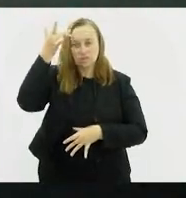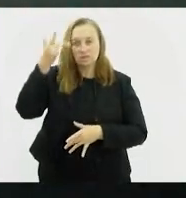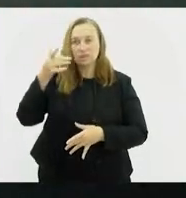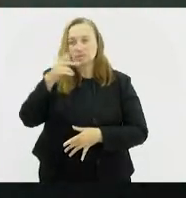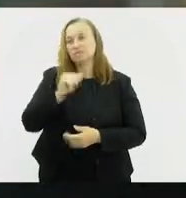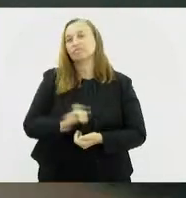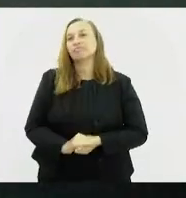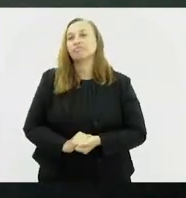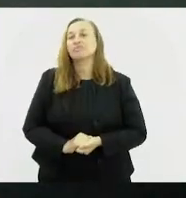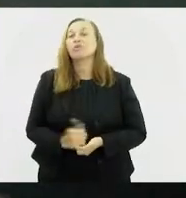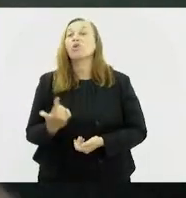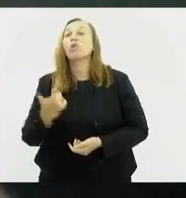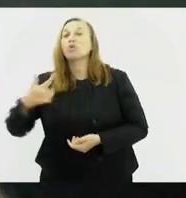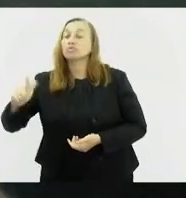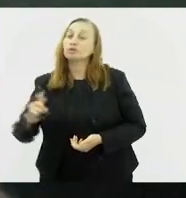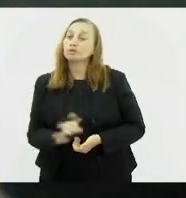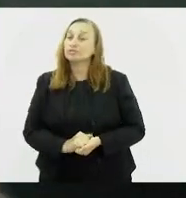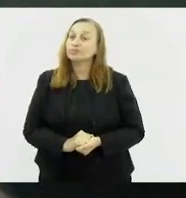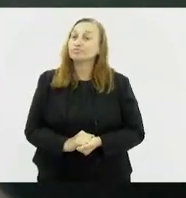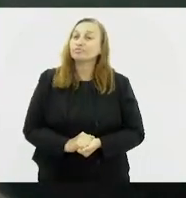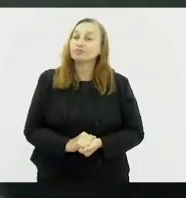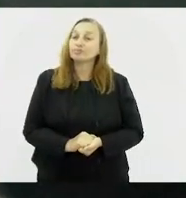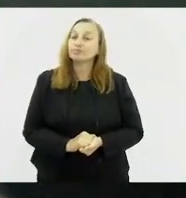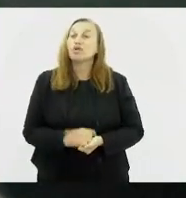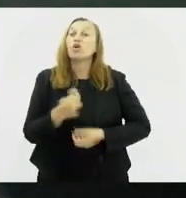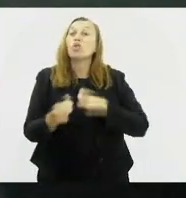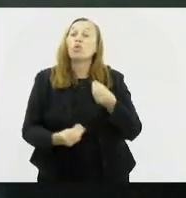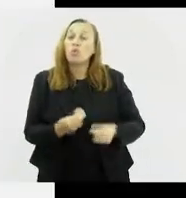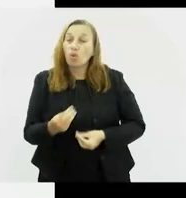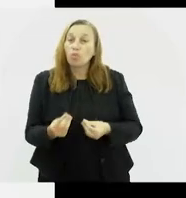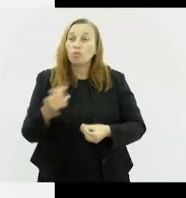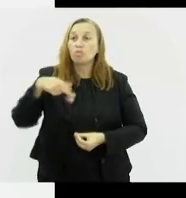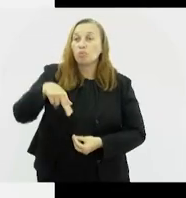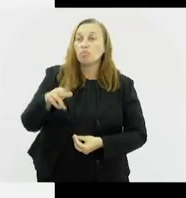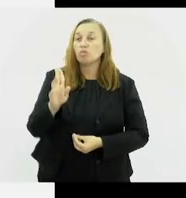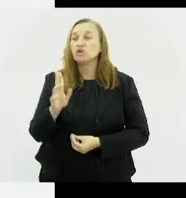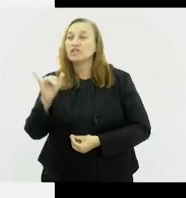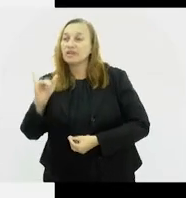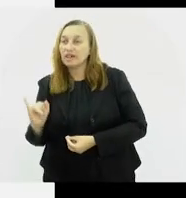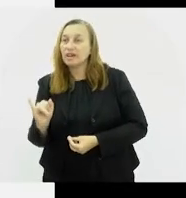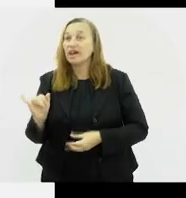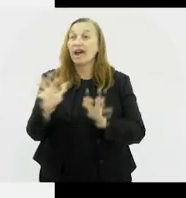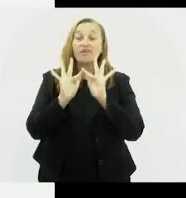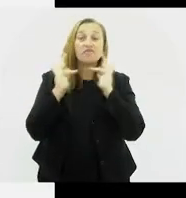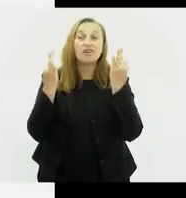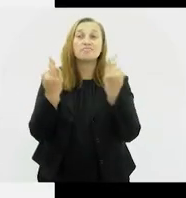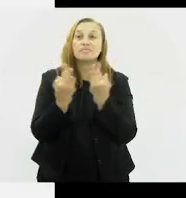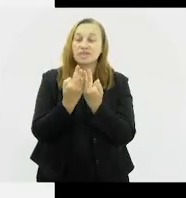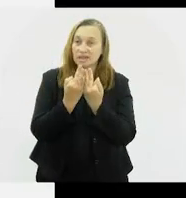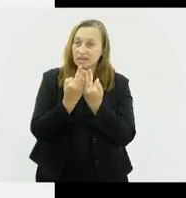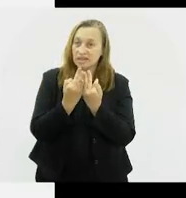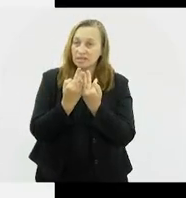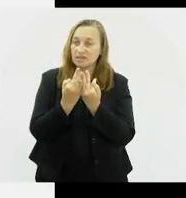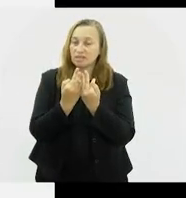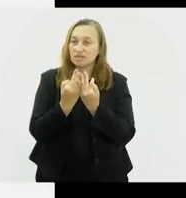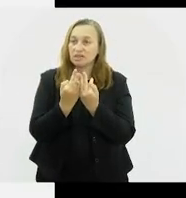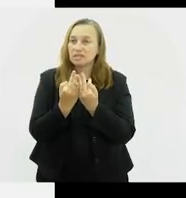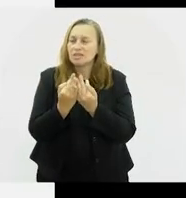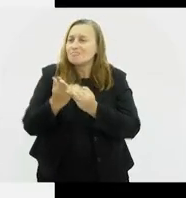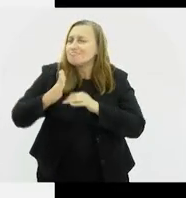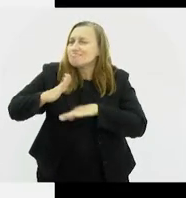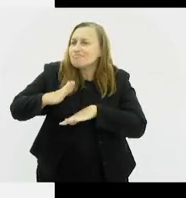Próximo. E, como o Muni bem falou, a família. Família é o núcleo